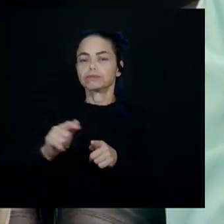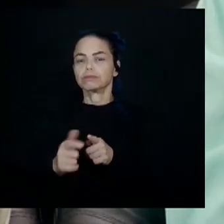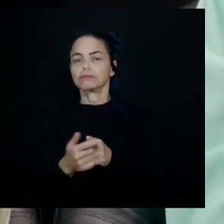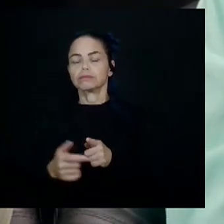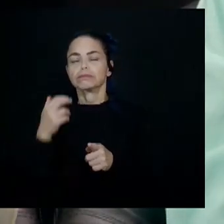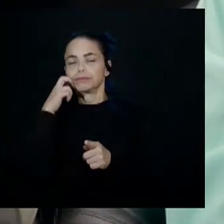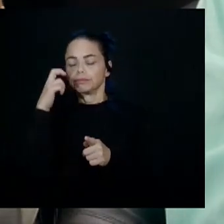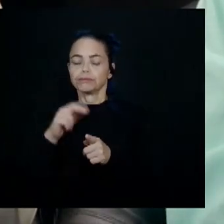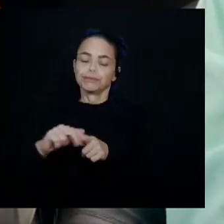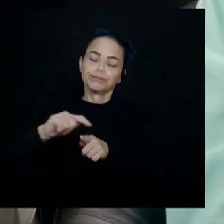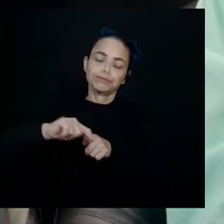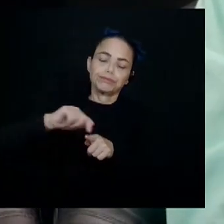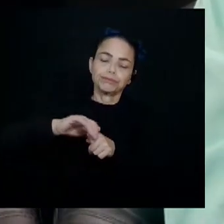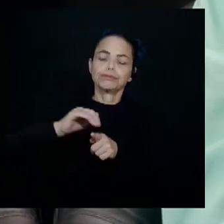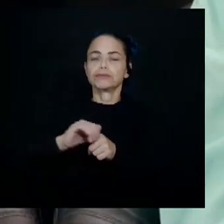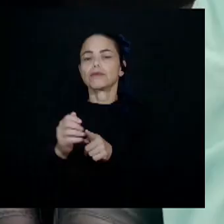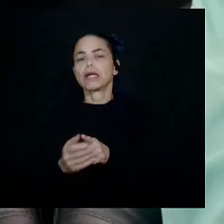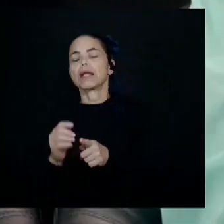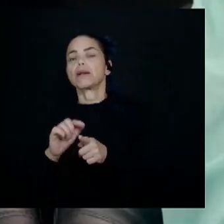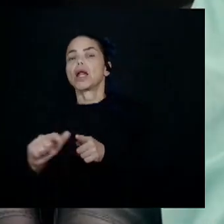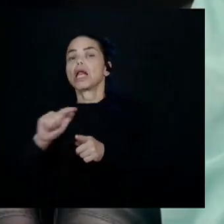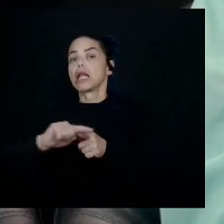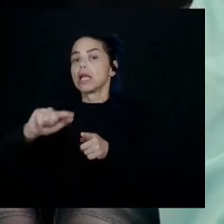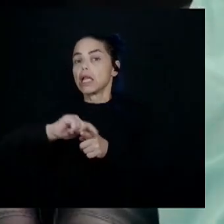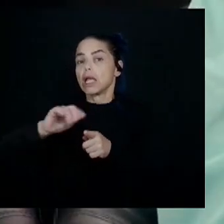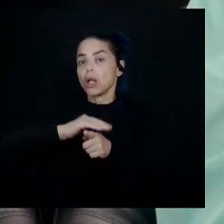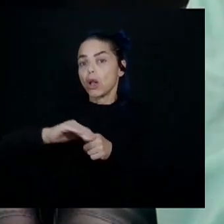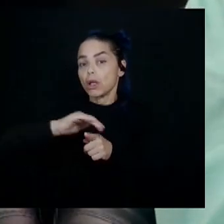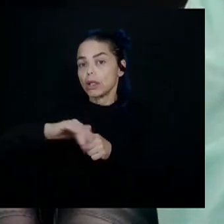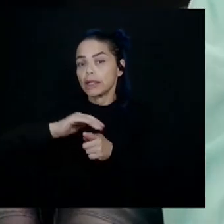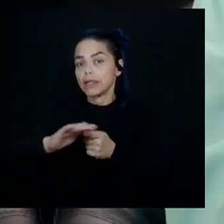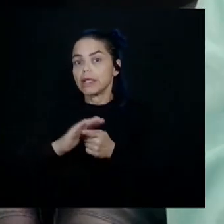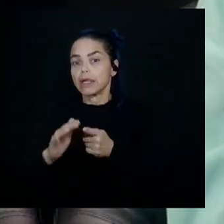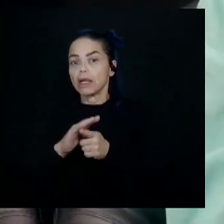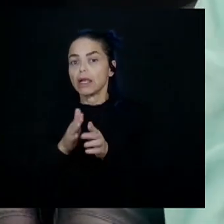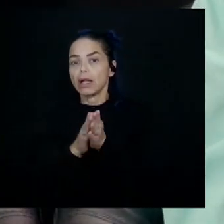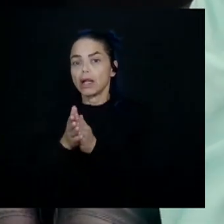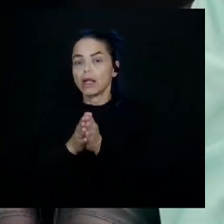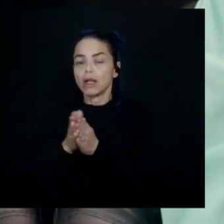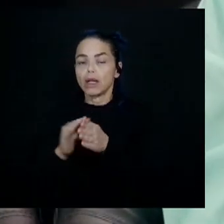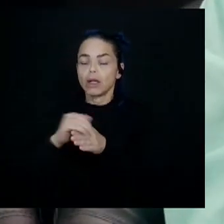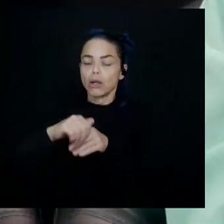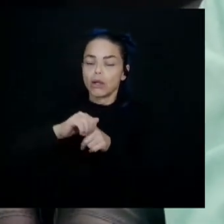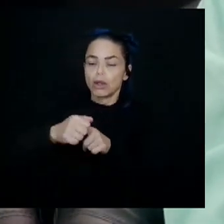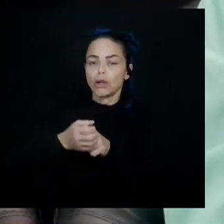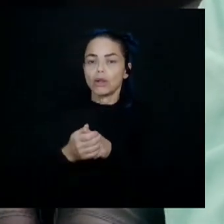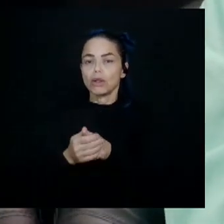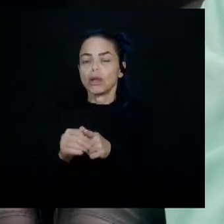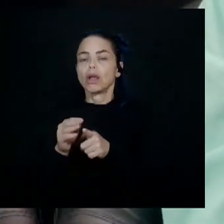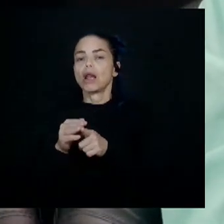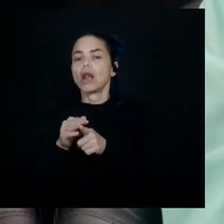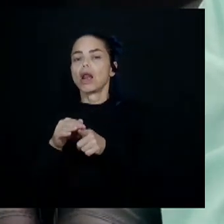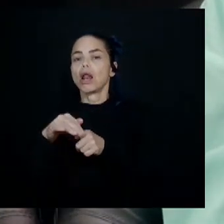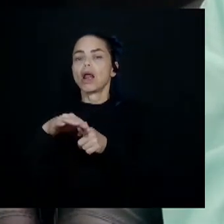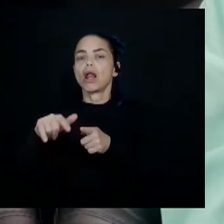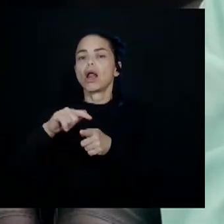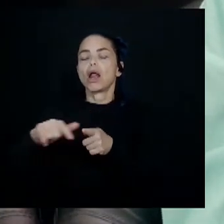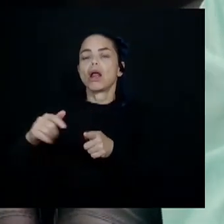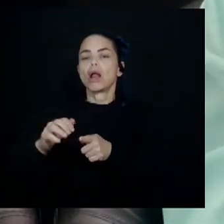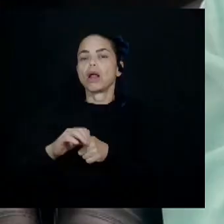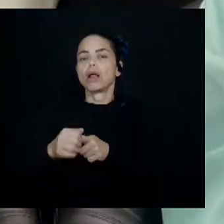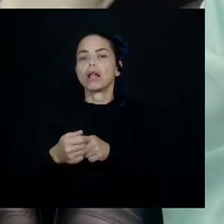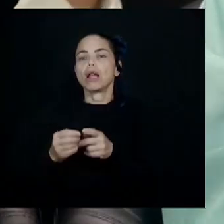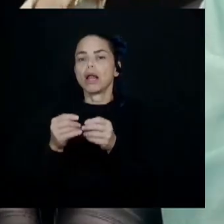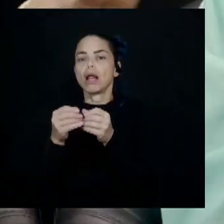de orientar. E falar assim, olha, tem que esfregar as dobrinhas, porque não... É